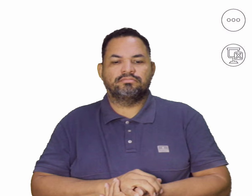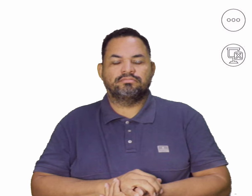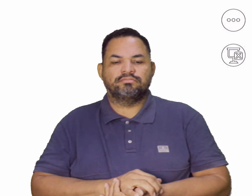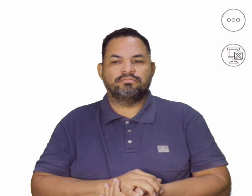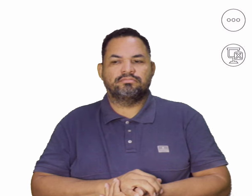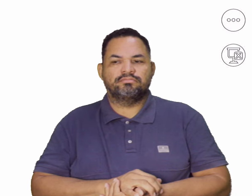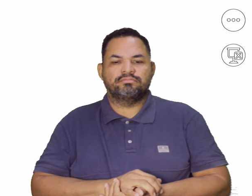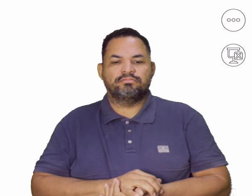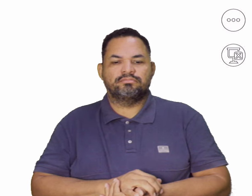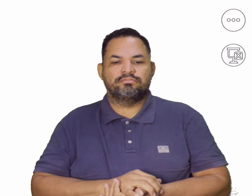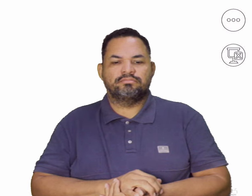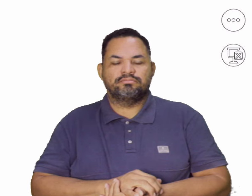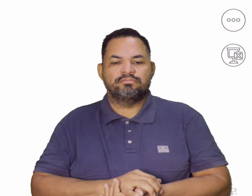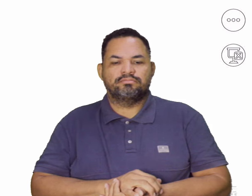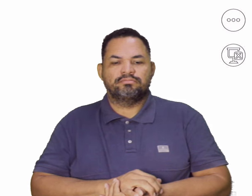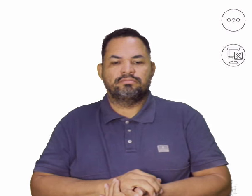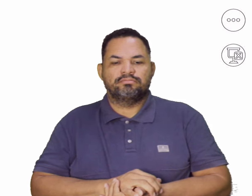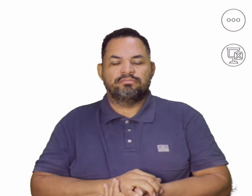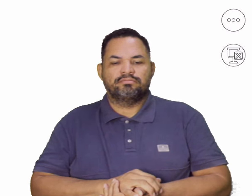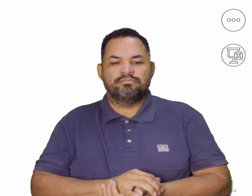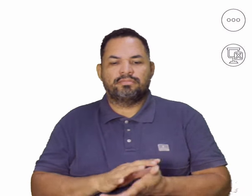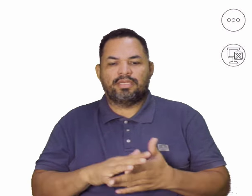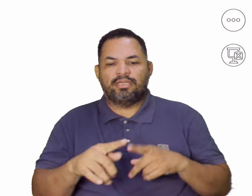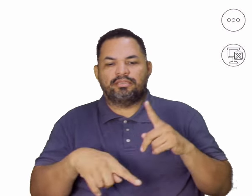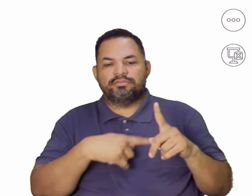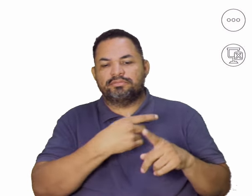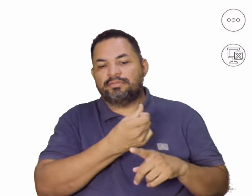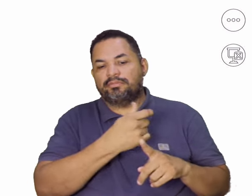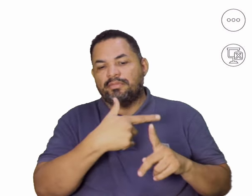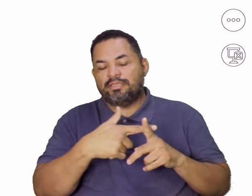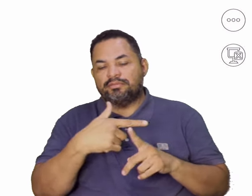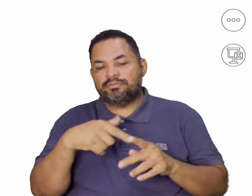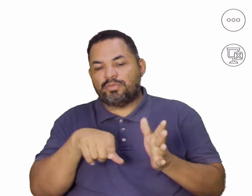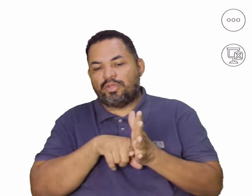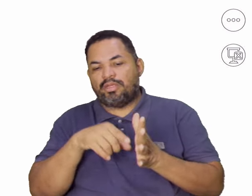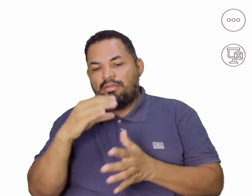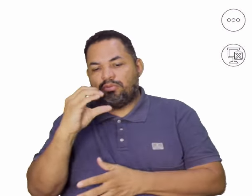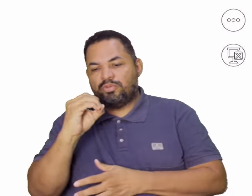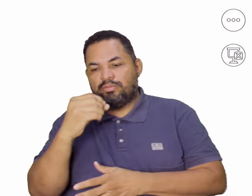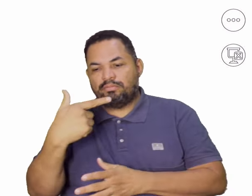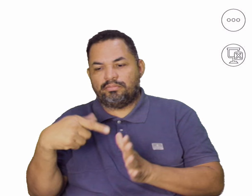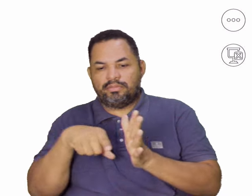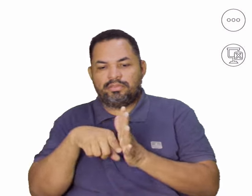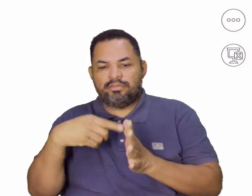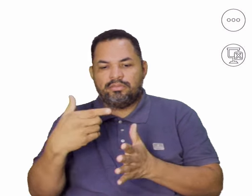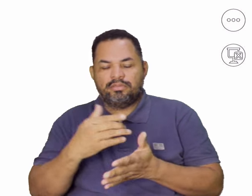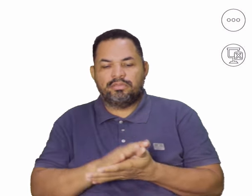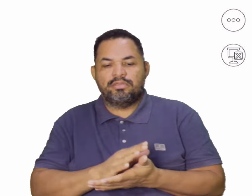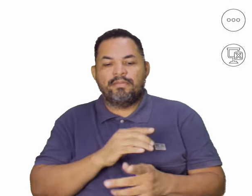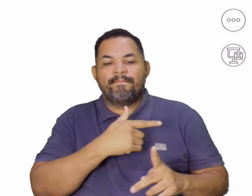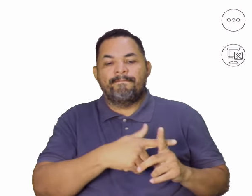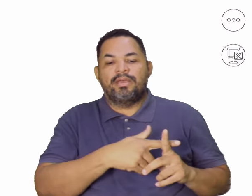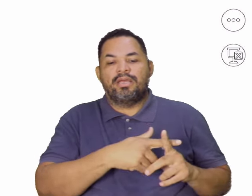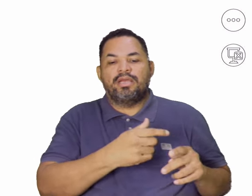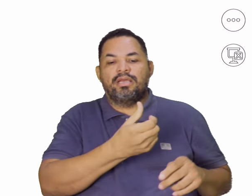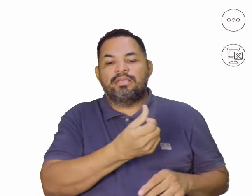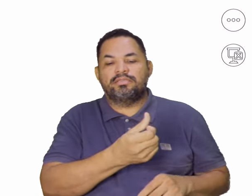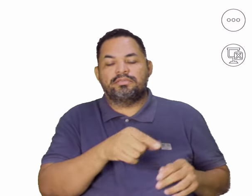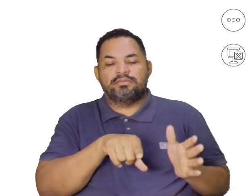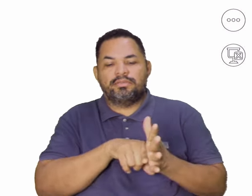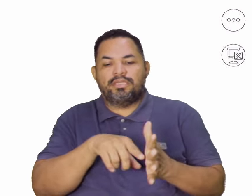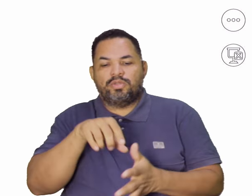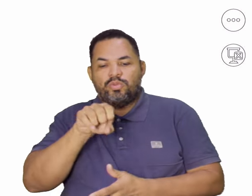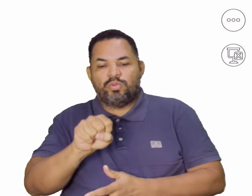sendo assim olha o enof é 6 o oxigênio é -2 ou seja